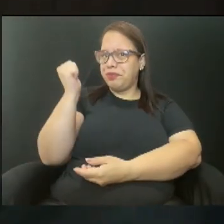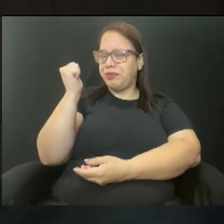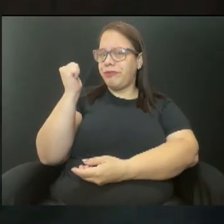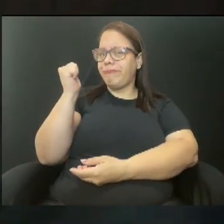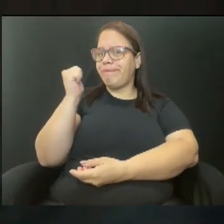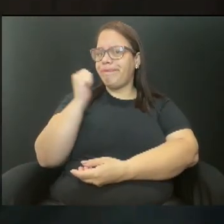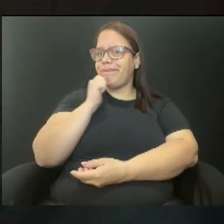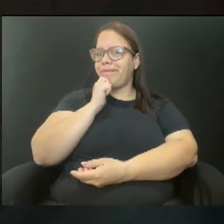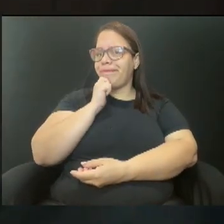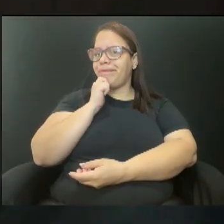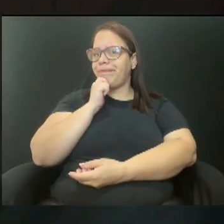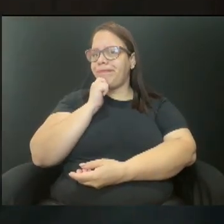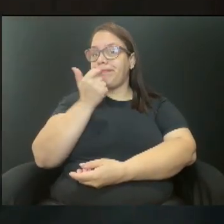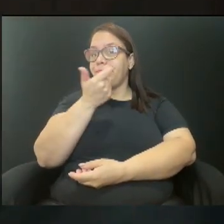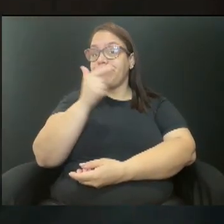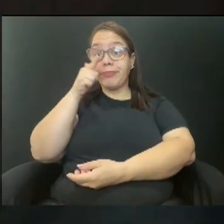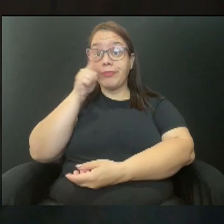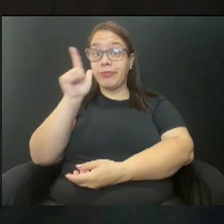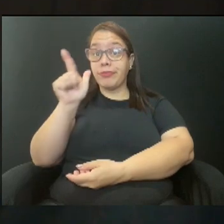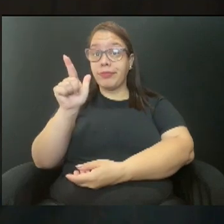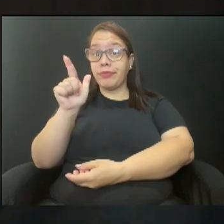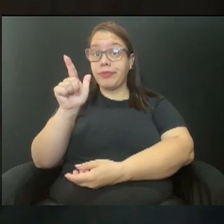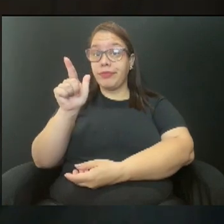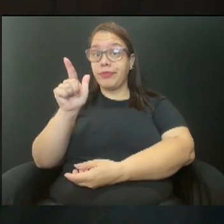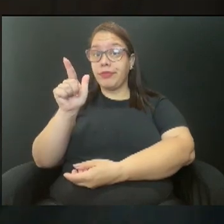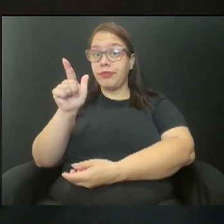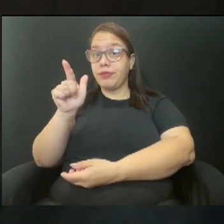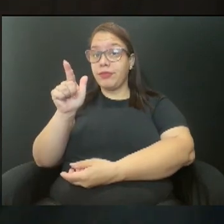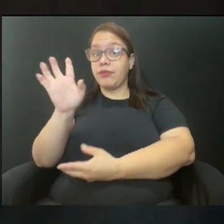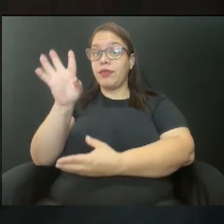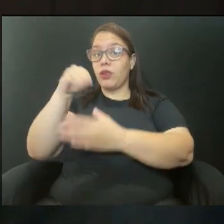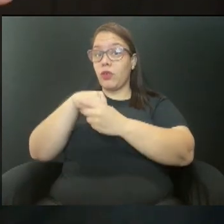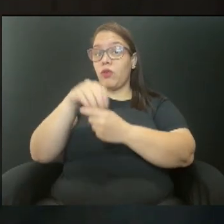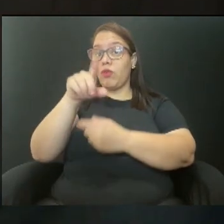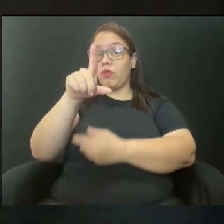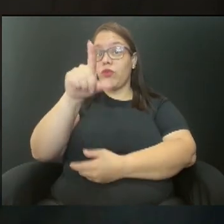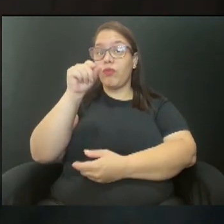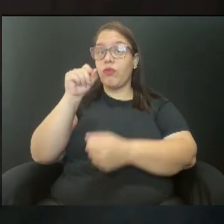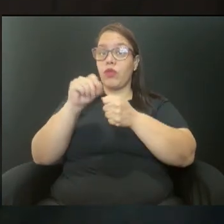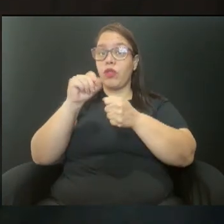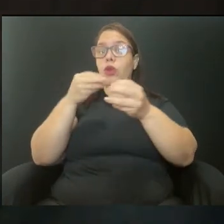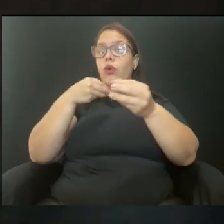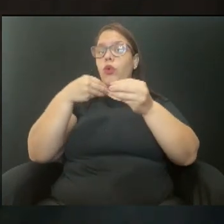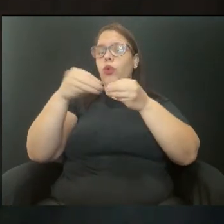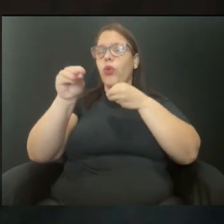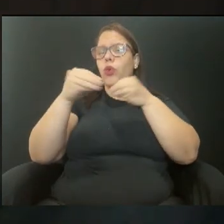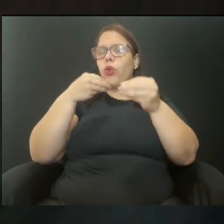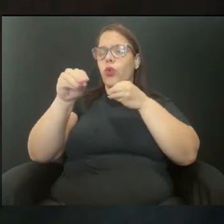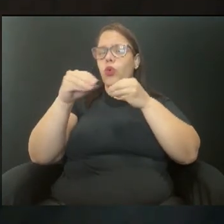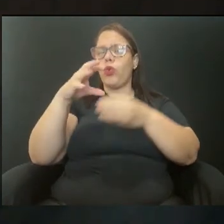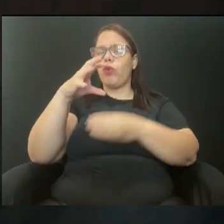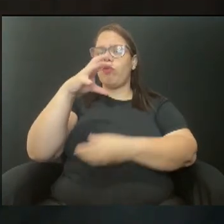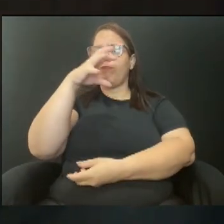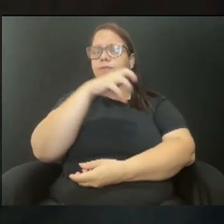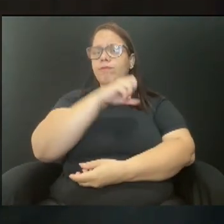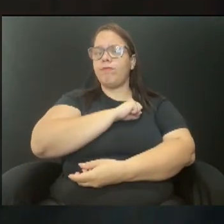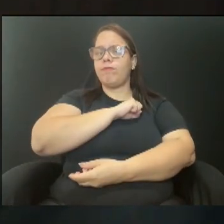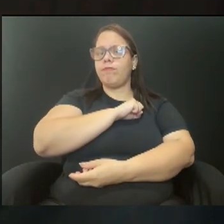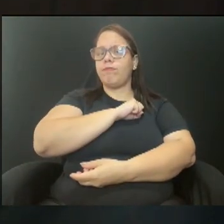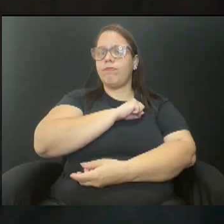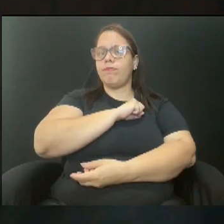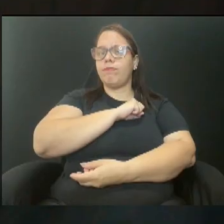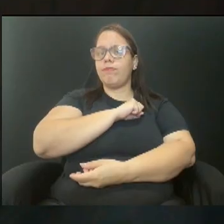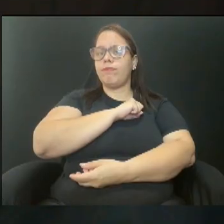não conseguir, dentro daquilo que ele escolheu fazer com flexibilidade, paz de espírito, que se o dinheiro